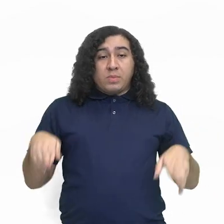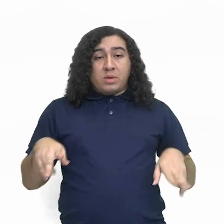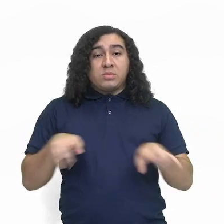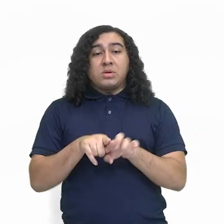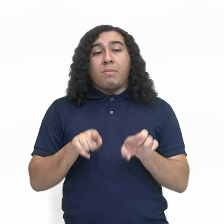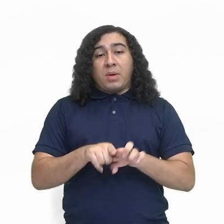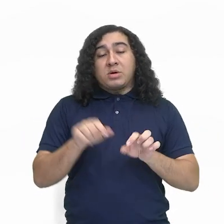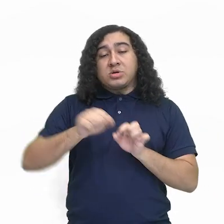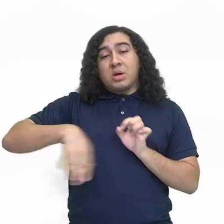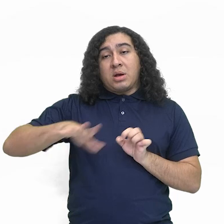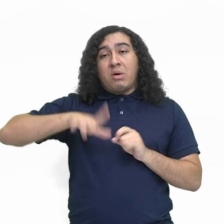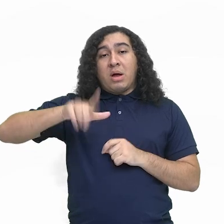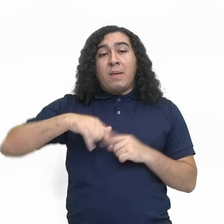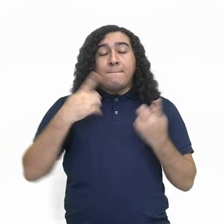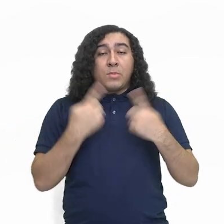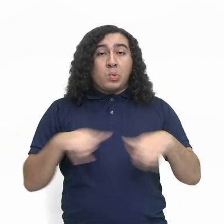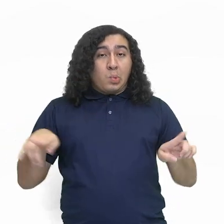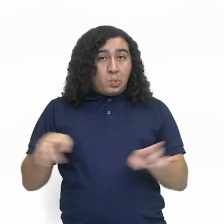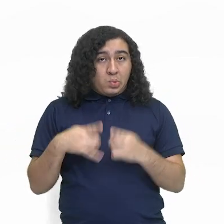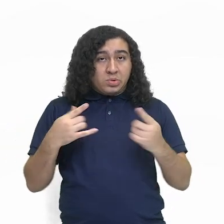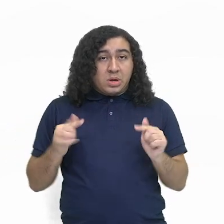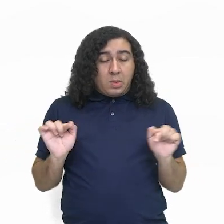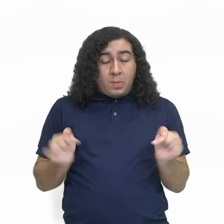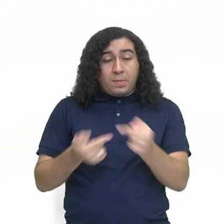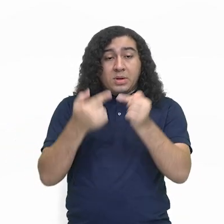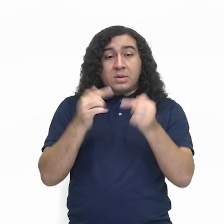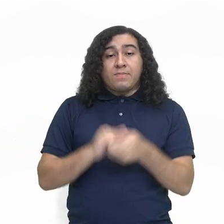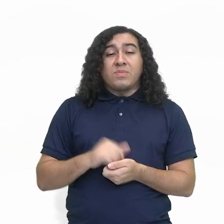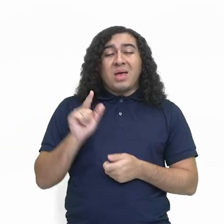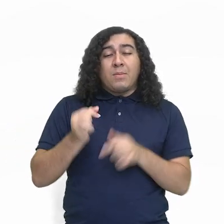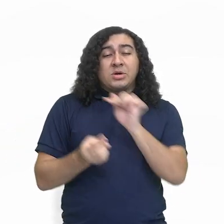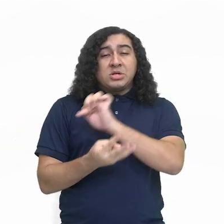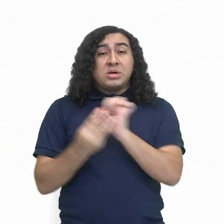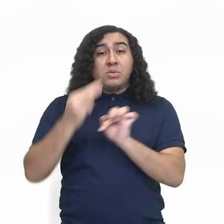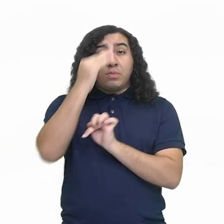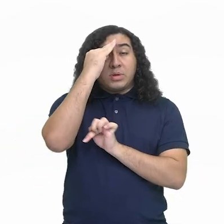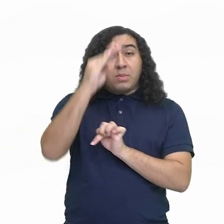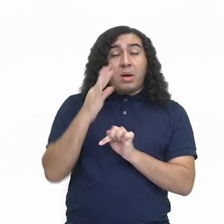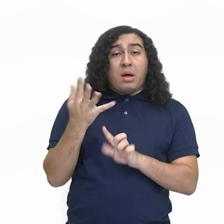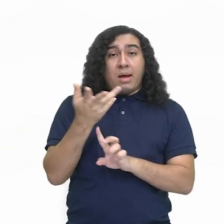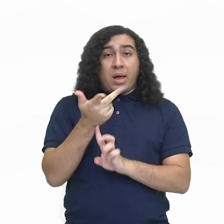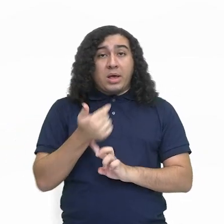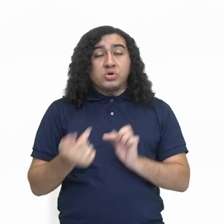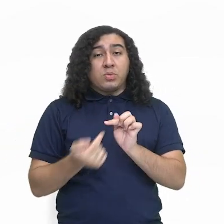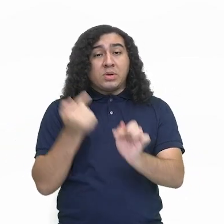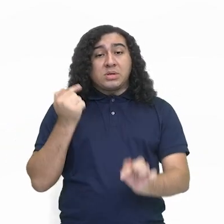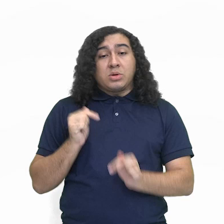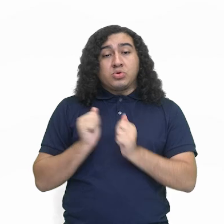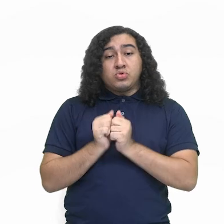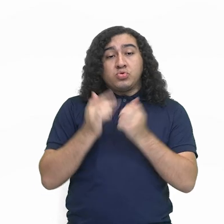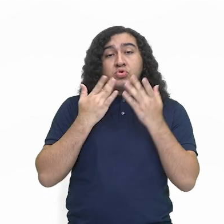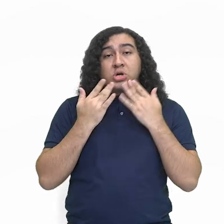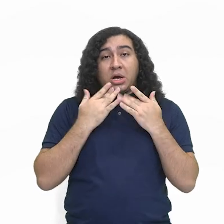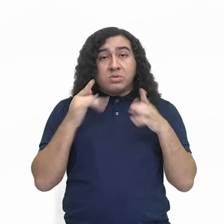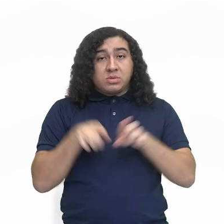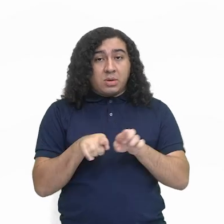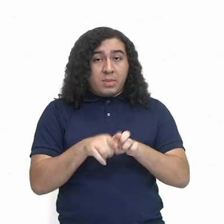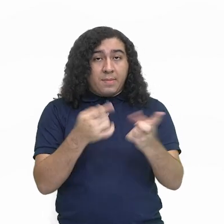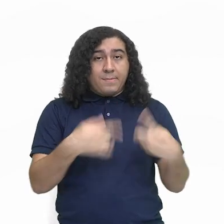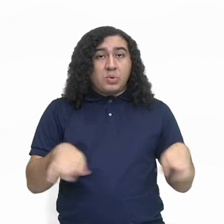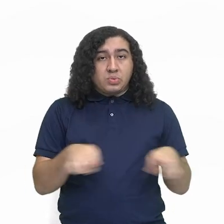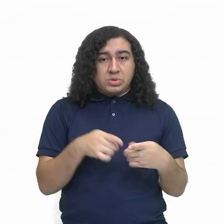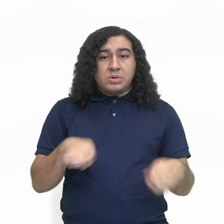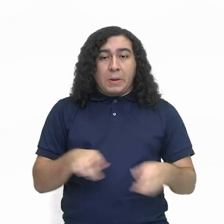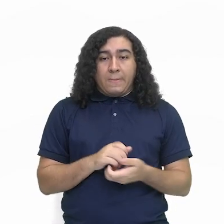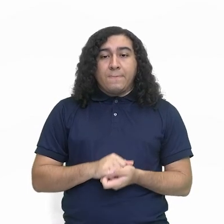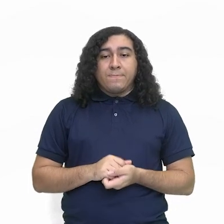em geral, ao som de música. É uma das 3 principais artes cênicas da antiguidade, ao lado do teatro e da